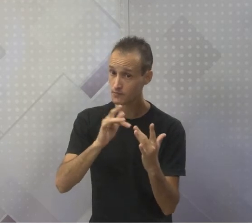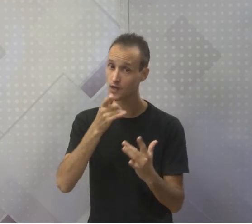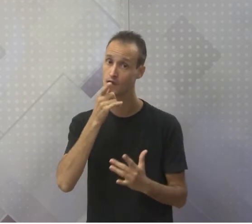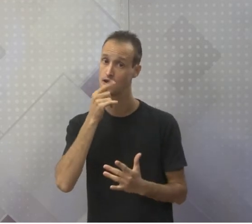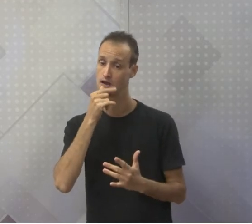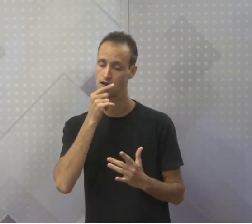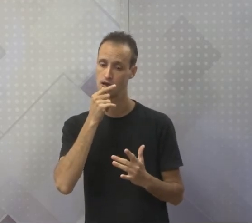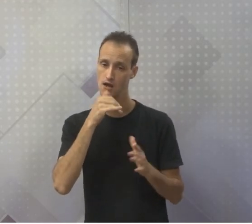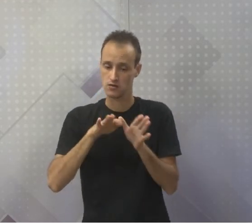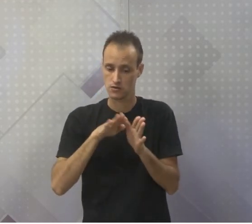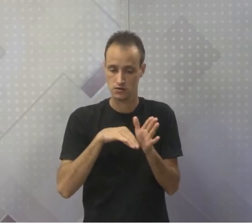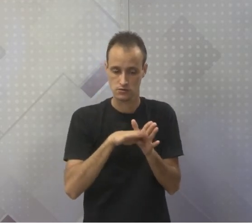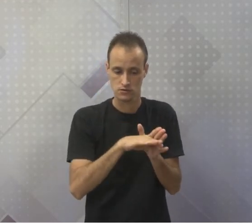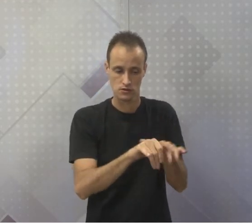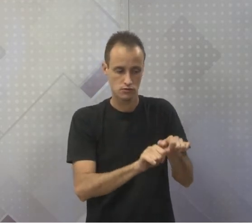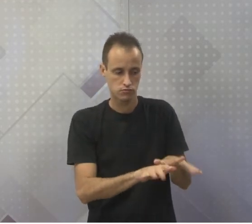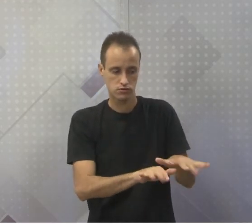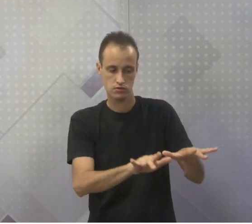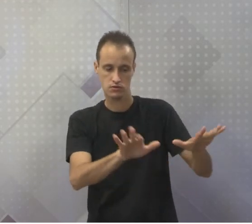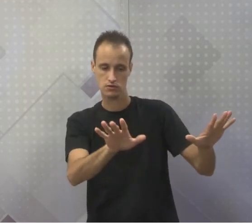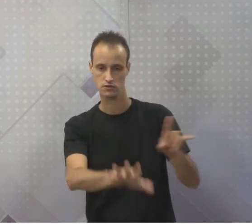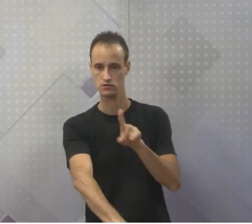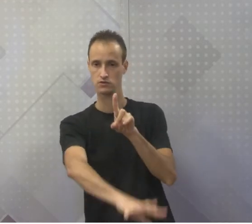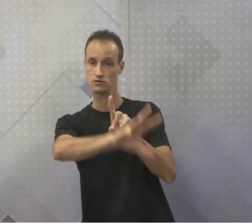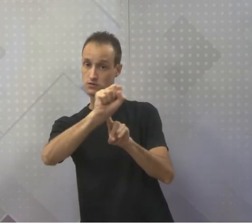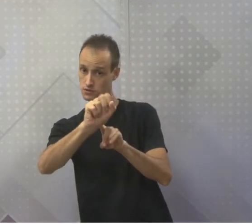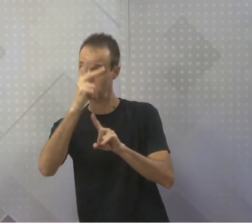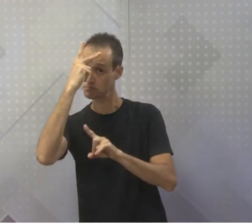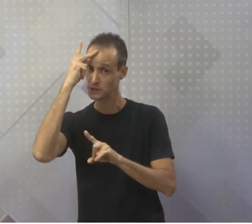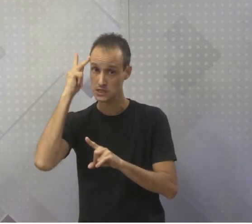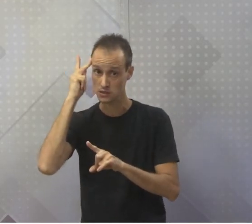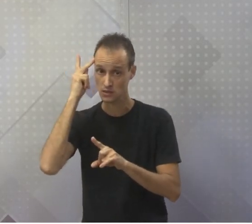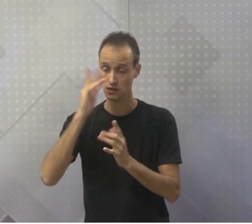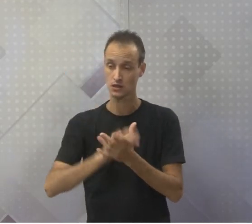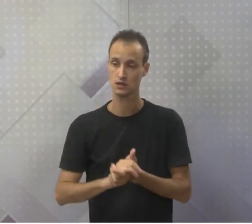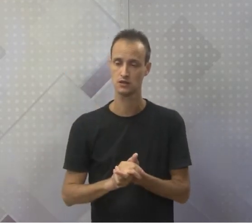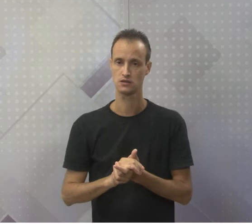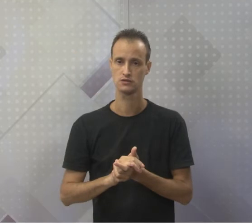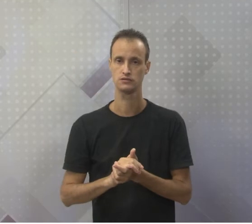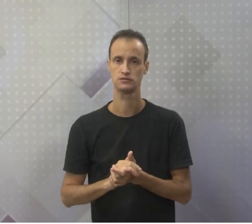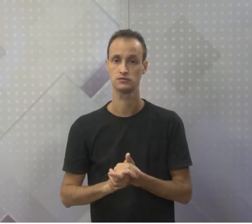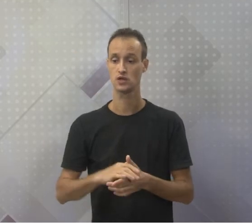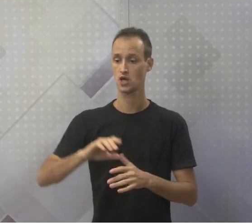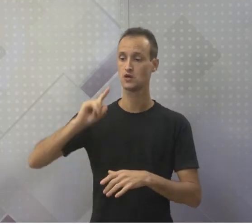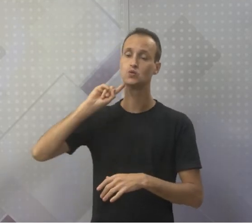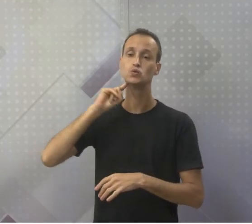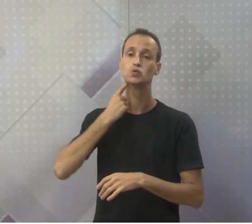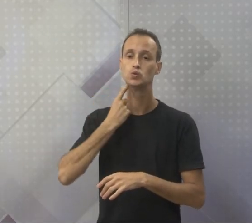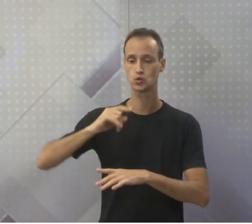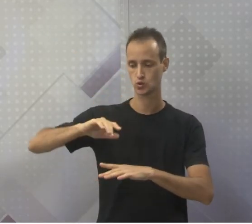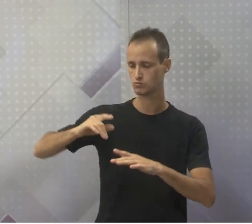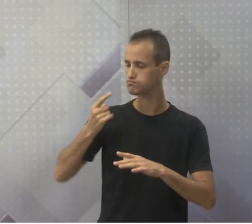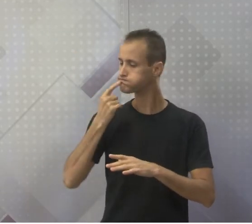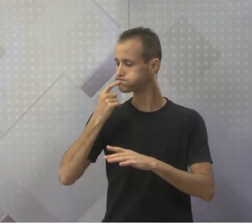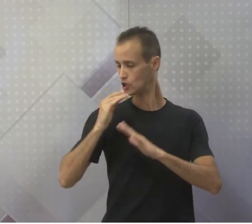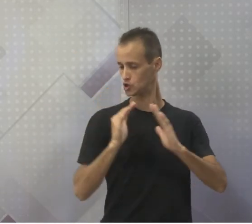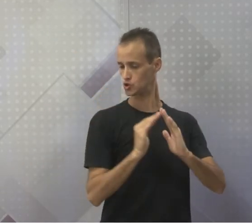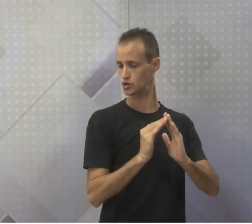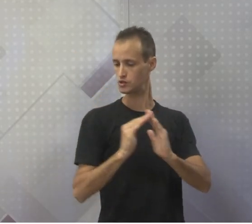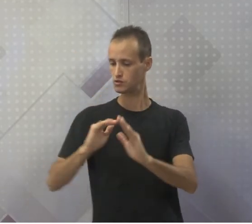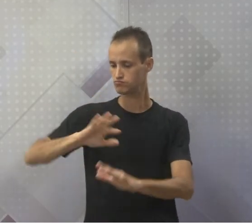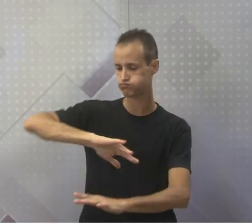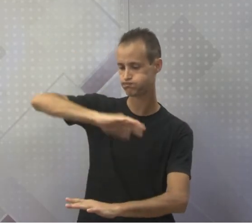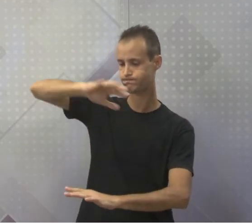que a bactéria se dissemina e pode infectar as pessoas, né? Não acumular lixo perto de casa para não